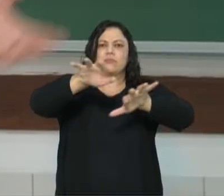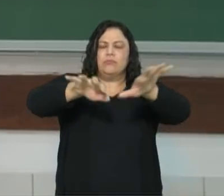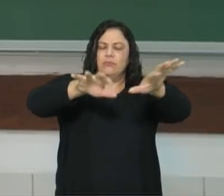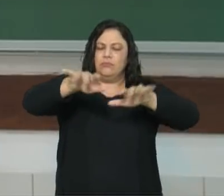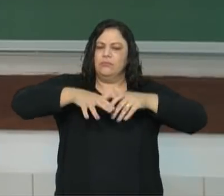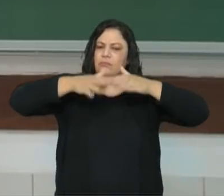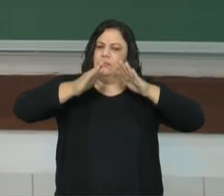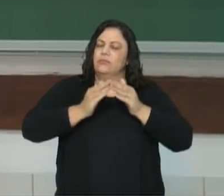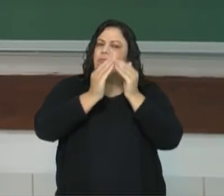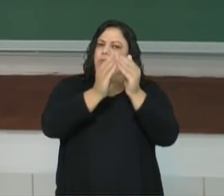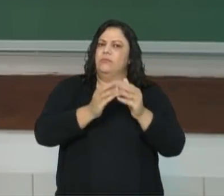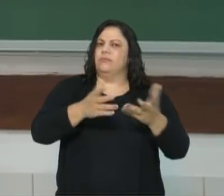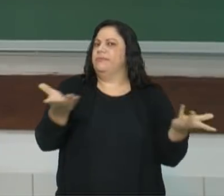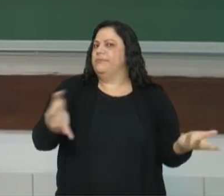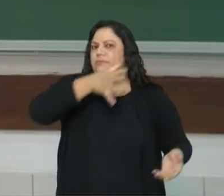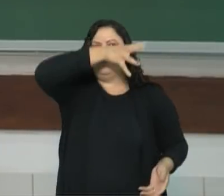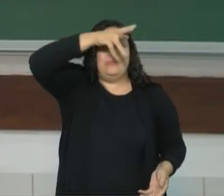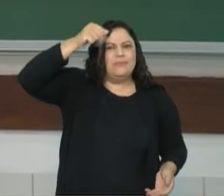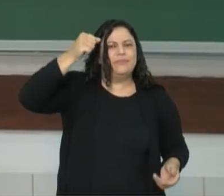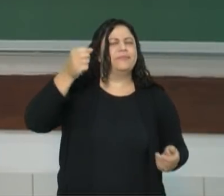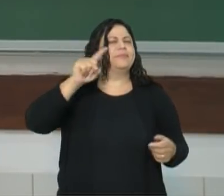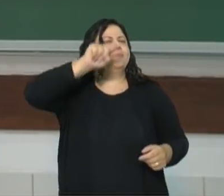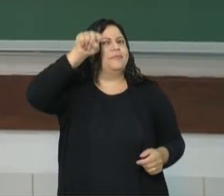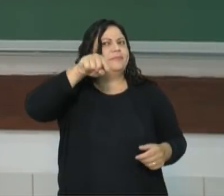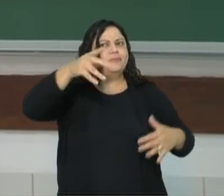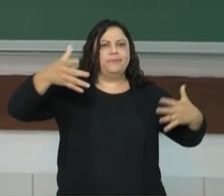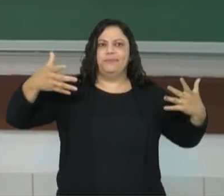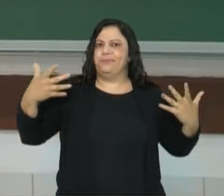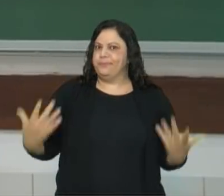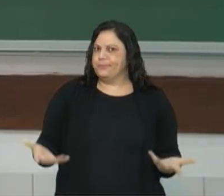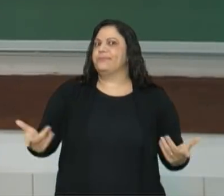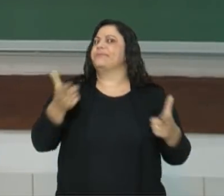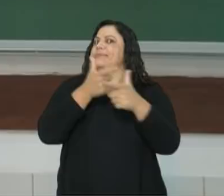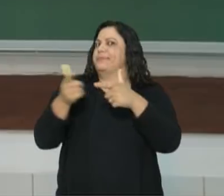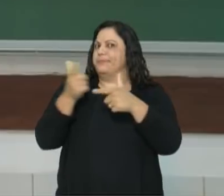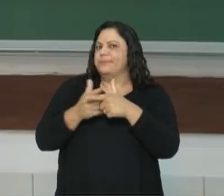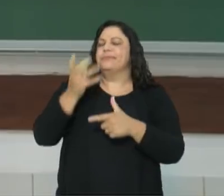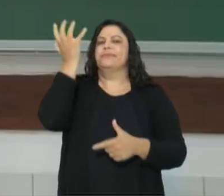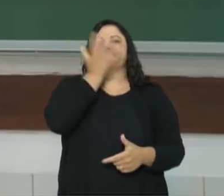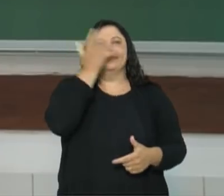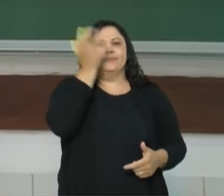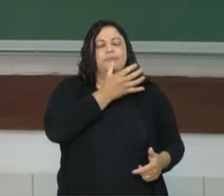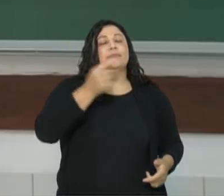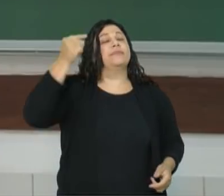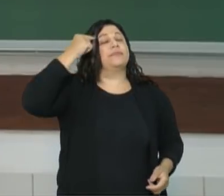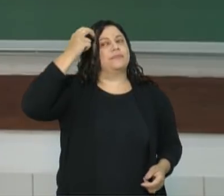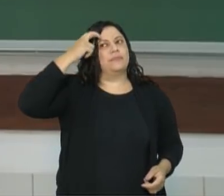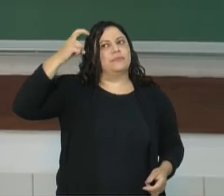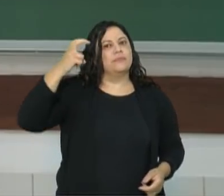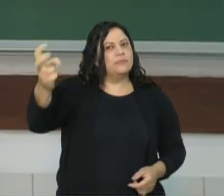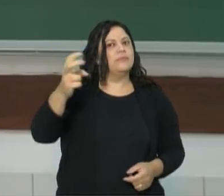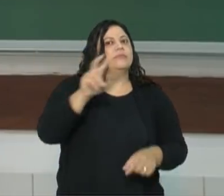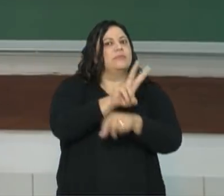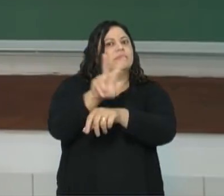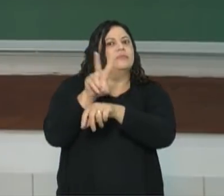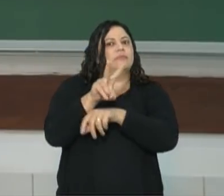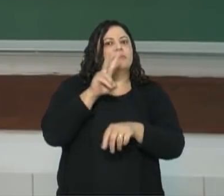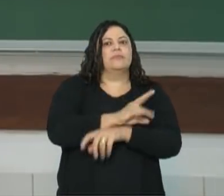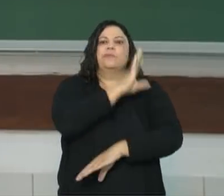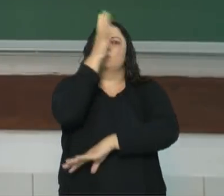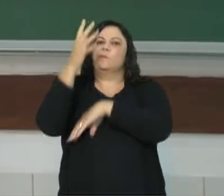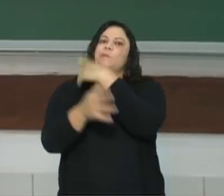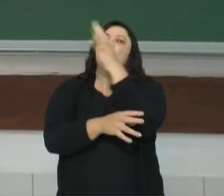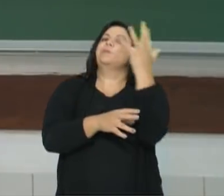bacia gigantesca? Problema grave, hein? Temos que ter sabedoria na hora de gerenciar a natureza. Vamos